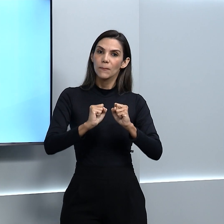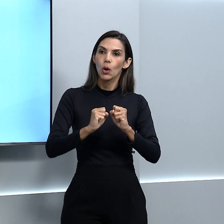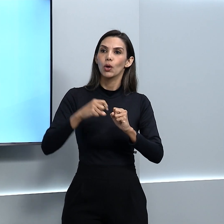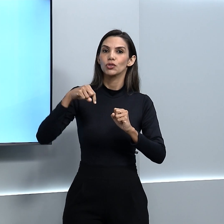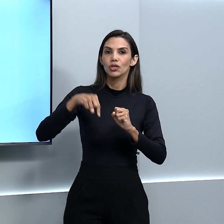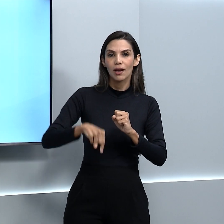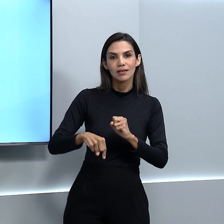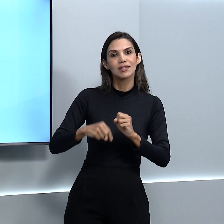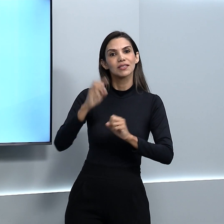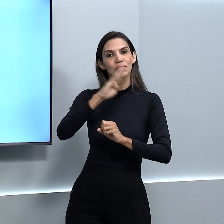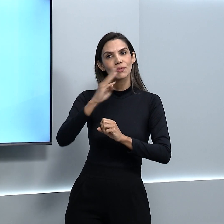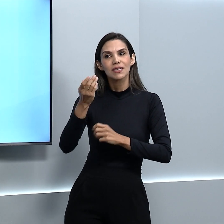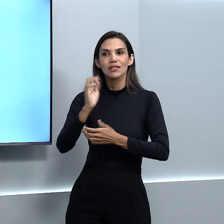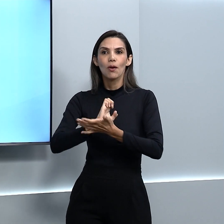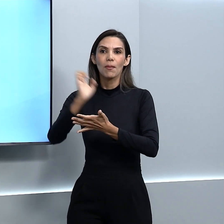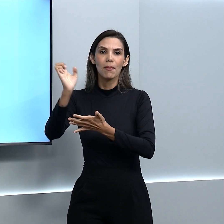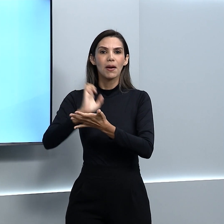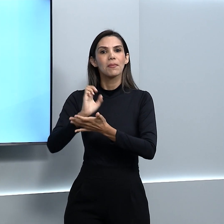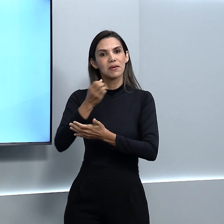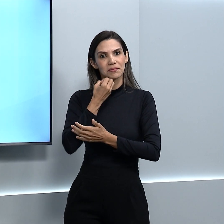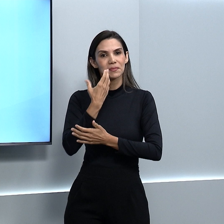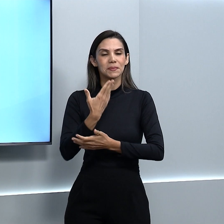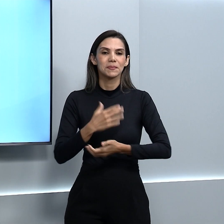indústria brasileira nos Estados Unidos.